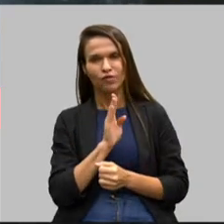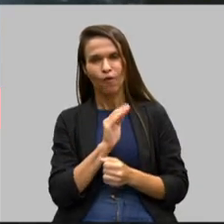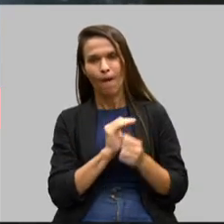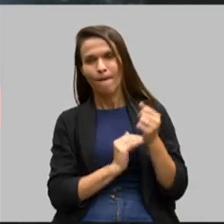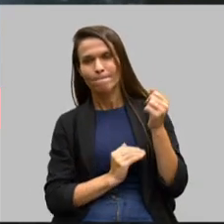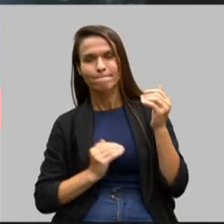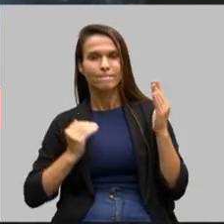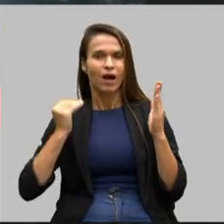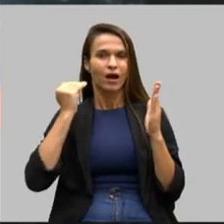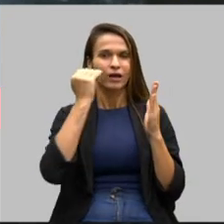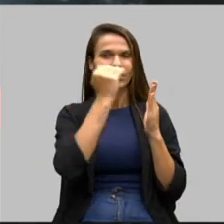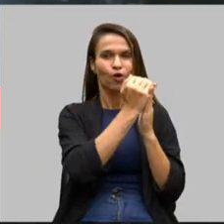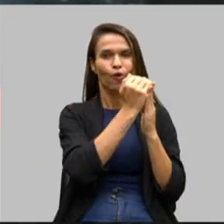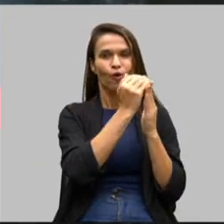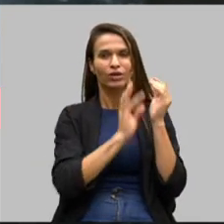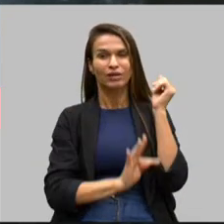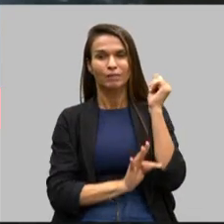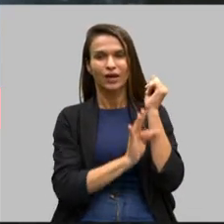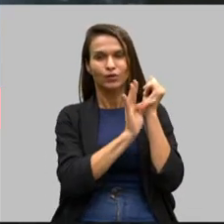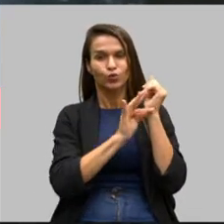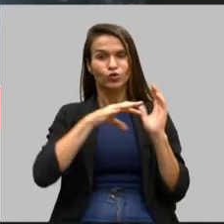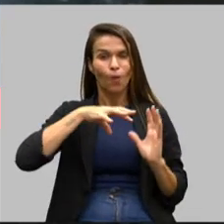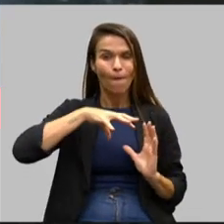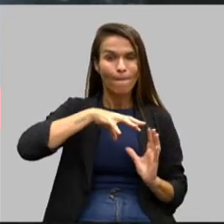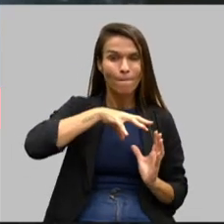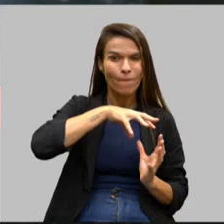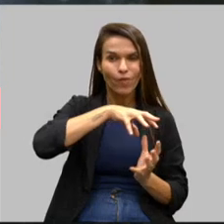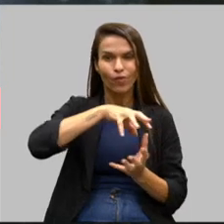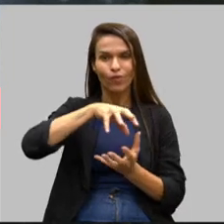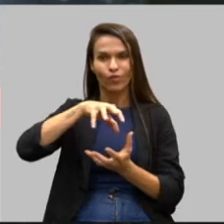temperatura do mundo.